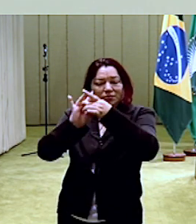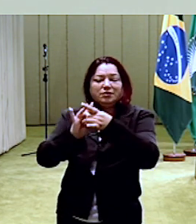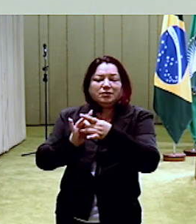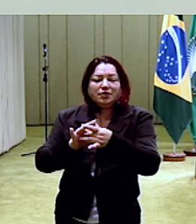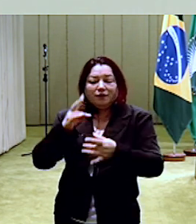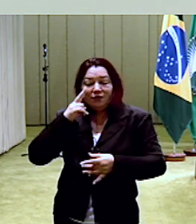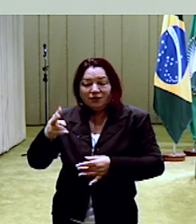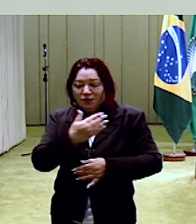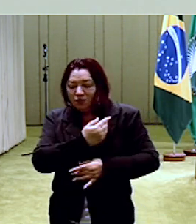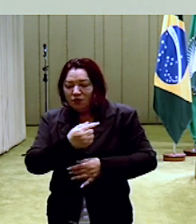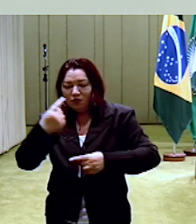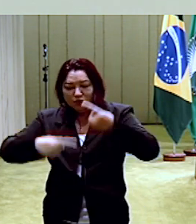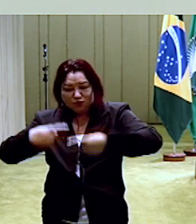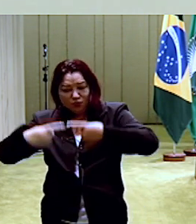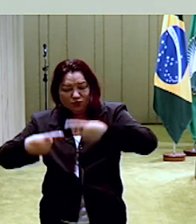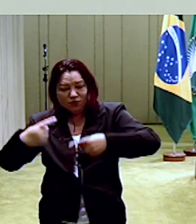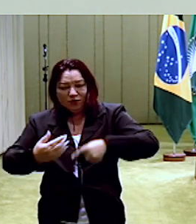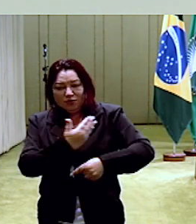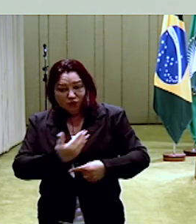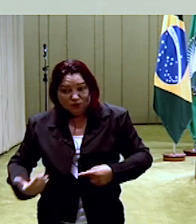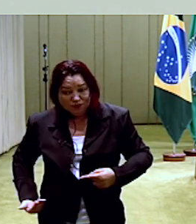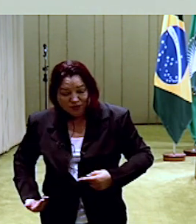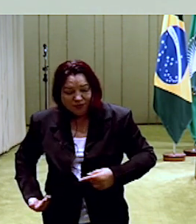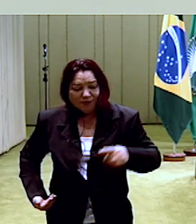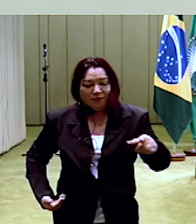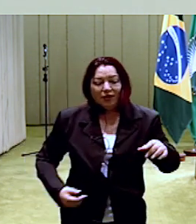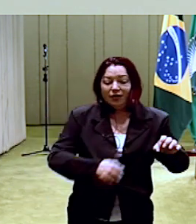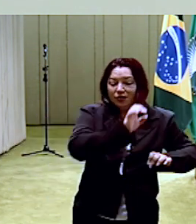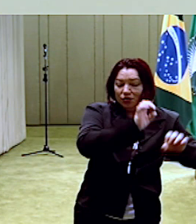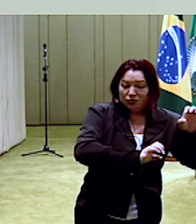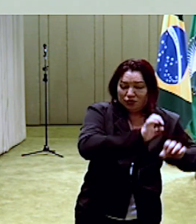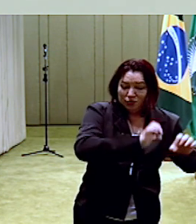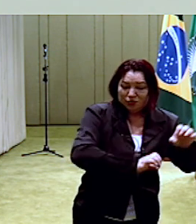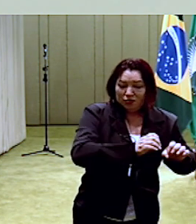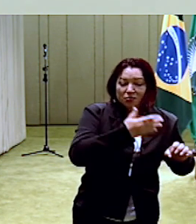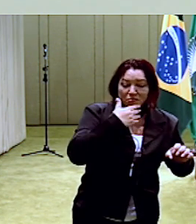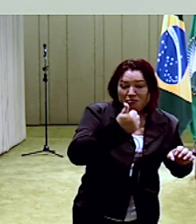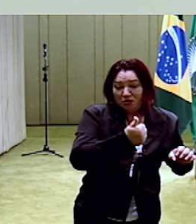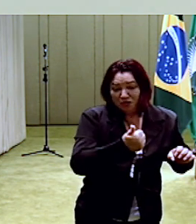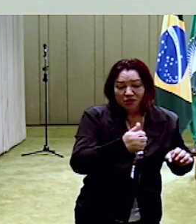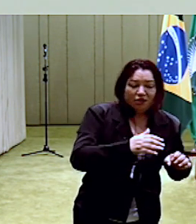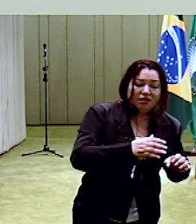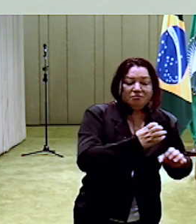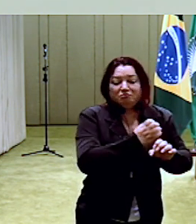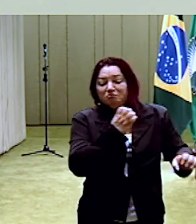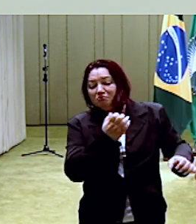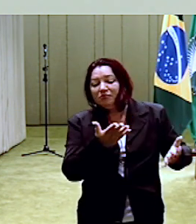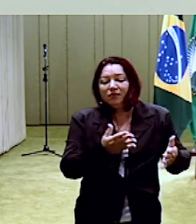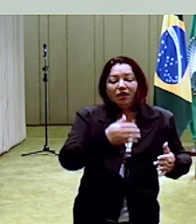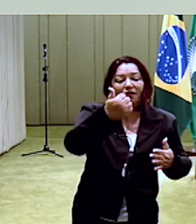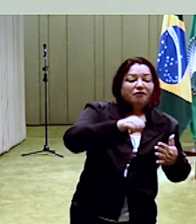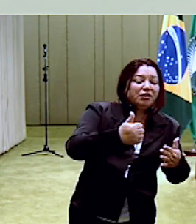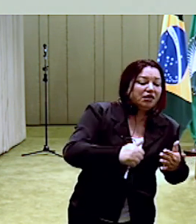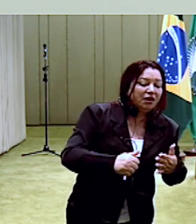política pública, de um lado, e a proximidade com o governo, a gente tem capacidade de estruturar projetos e avaliar